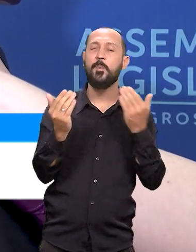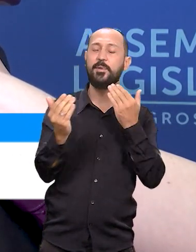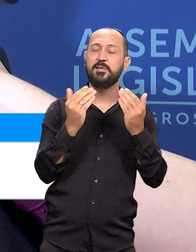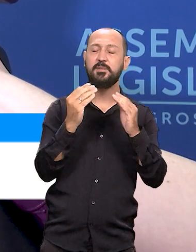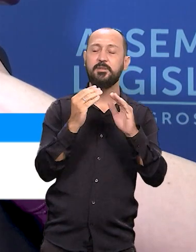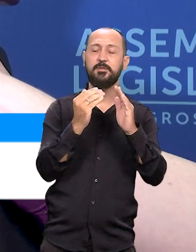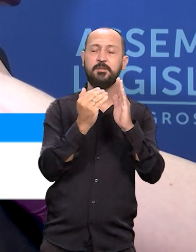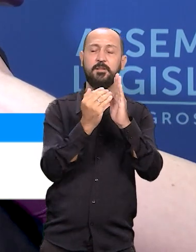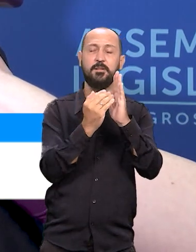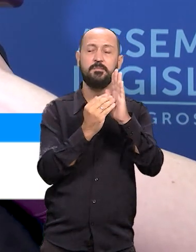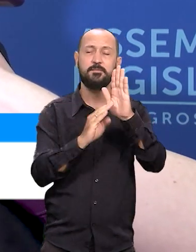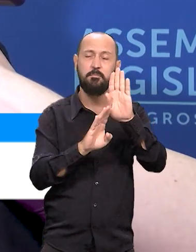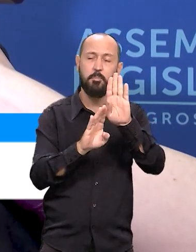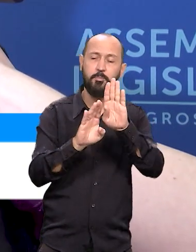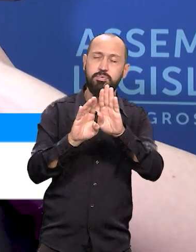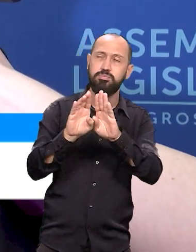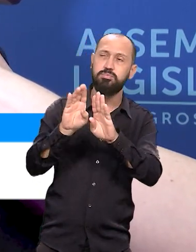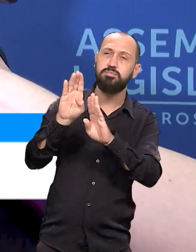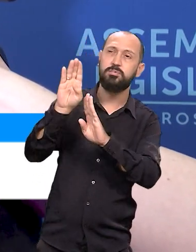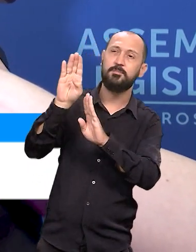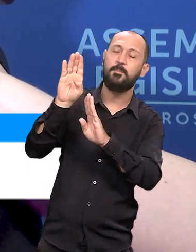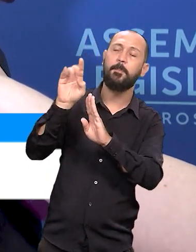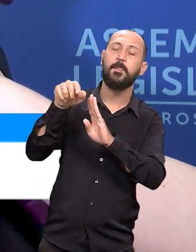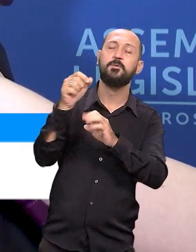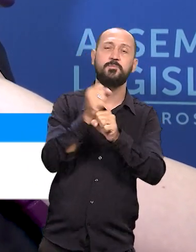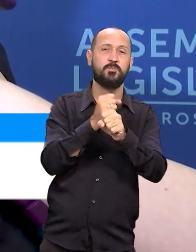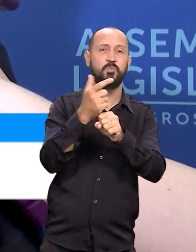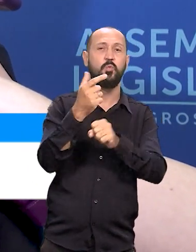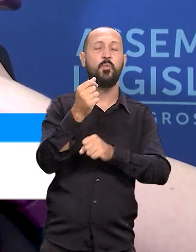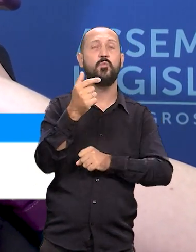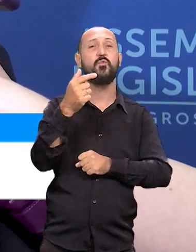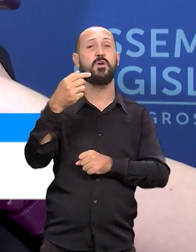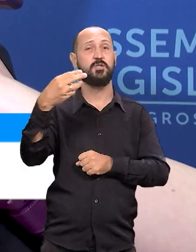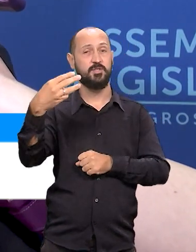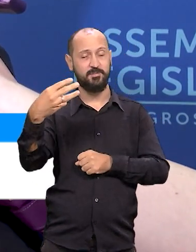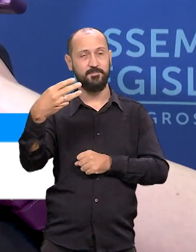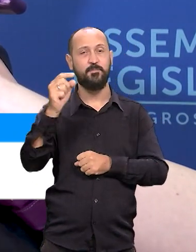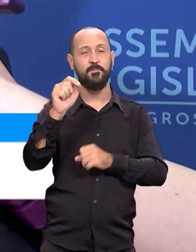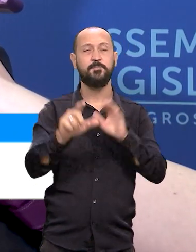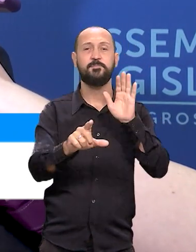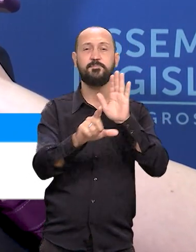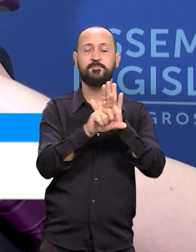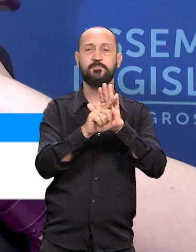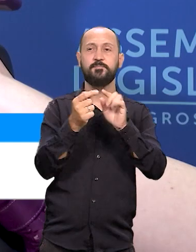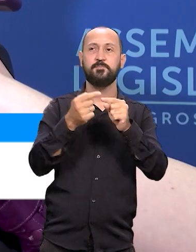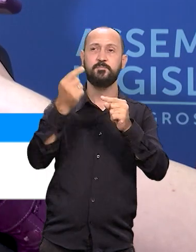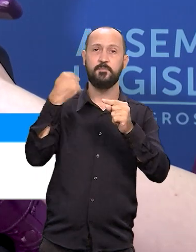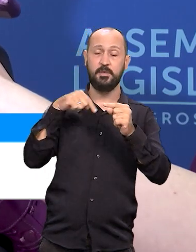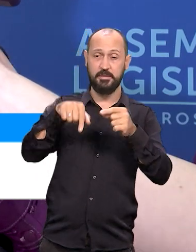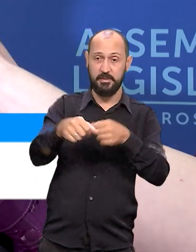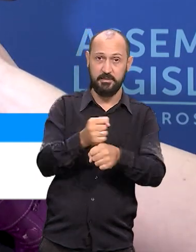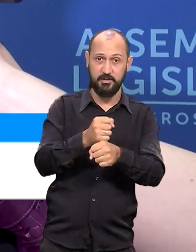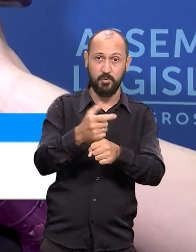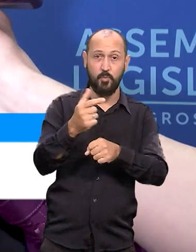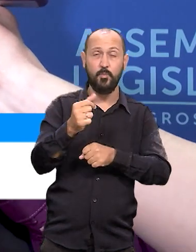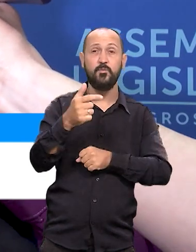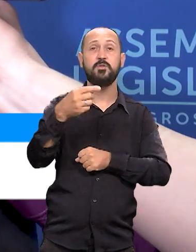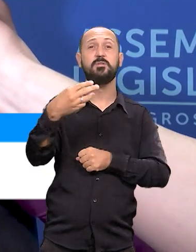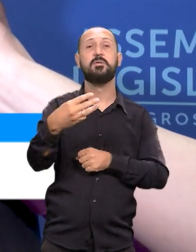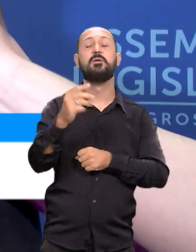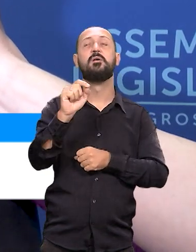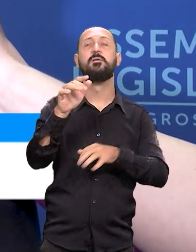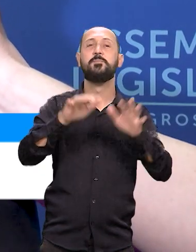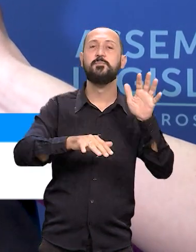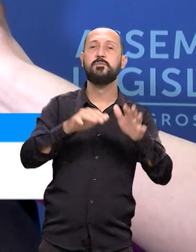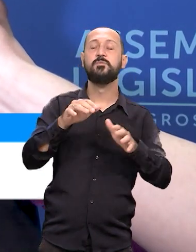crescimento que ele tem apresentado em relação a esse ano de 2023, o orçamento desse ano de 2023 é da ordem